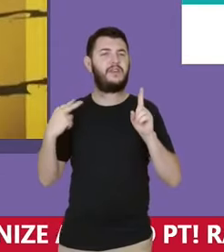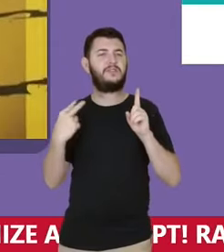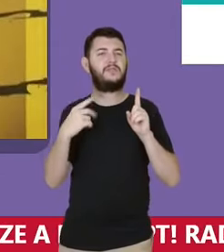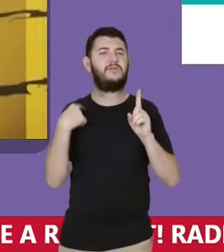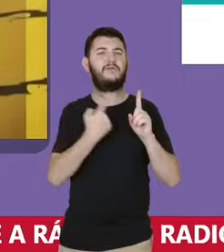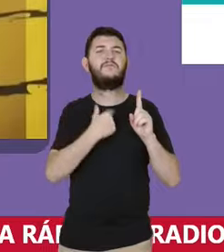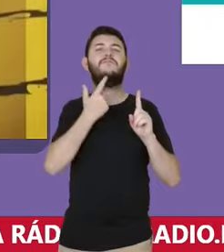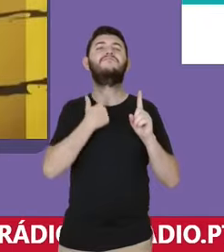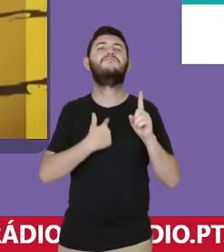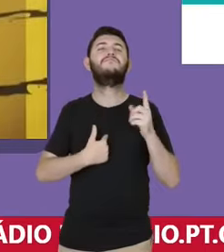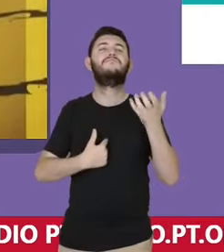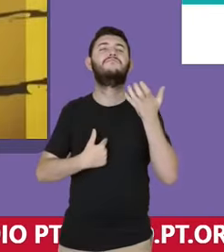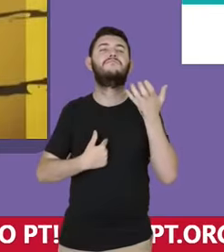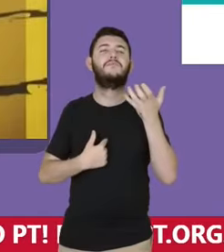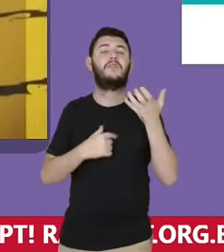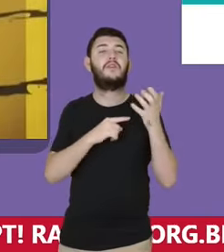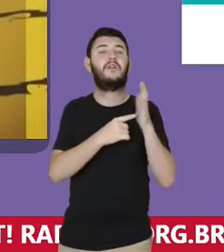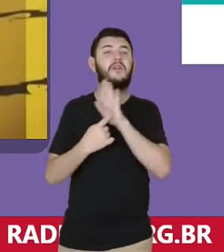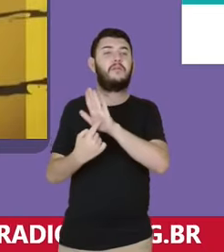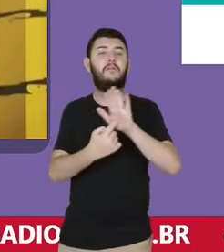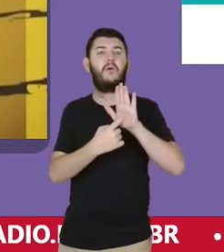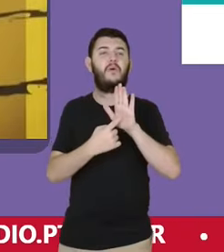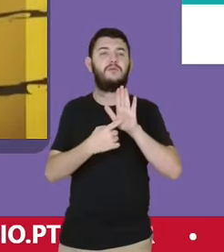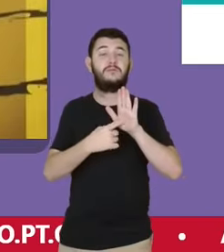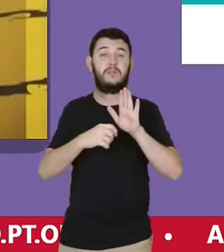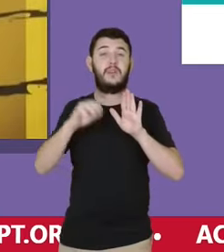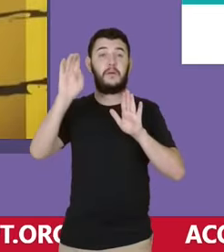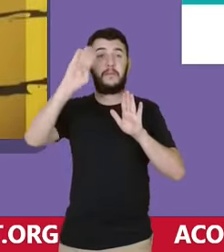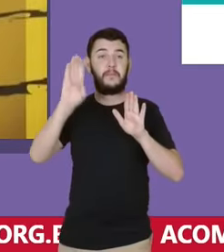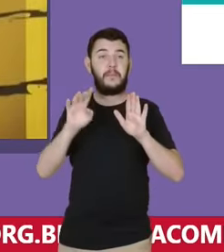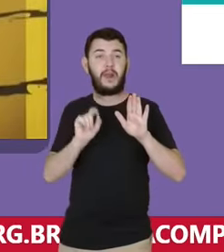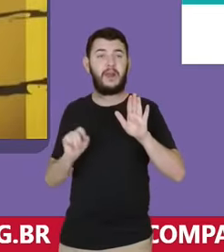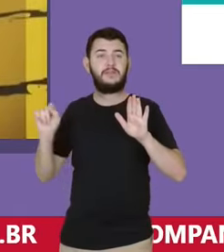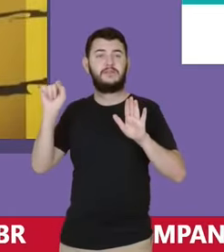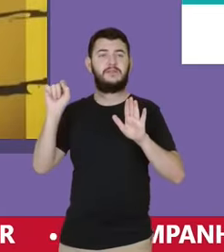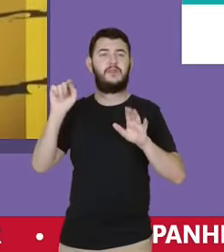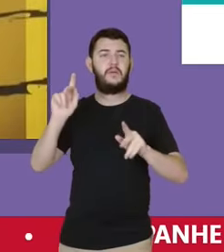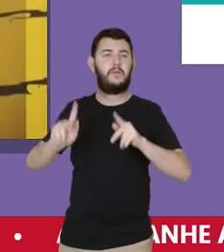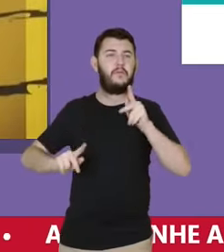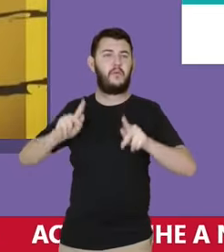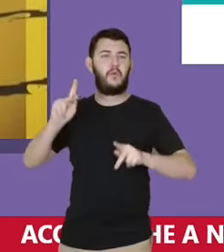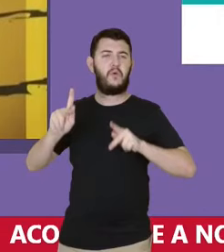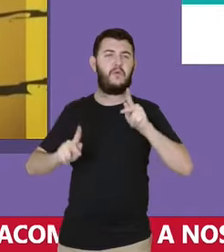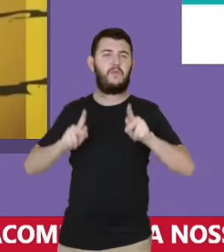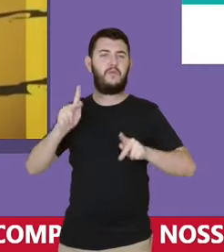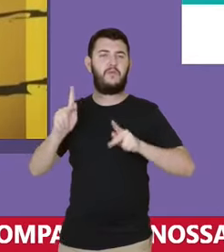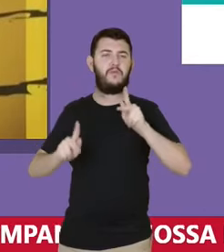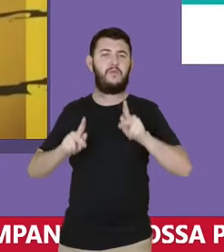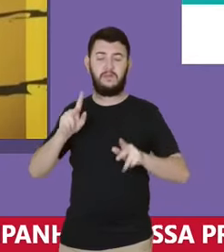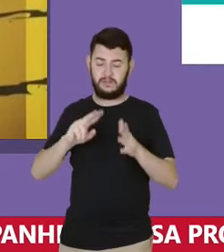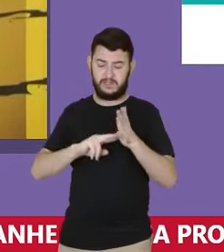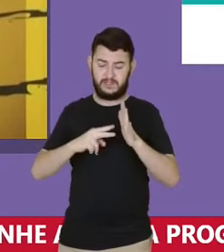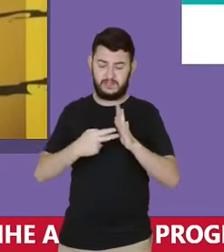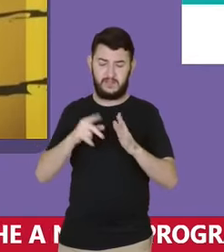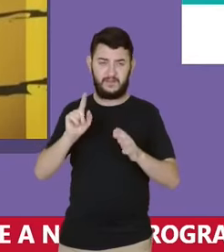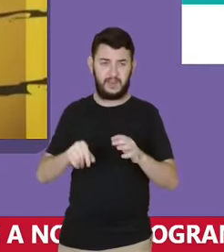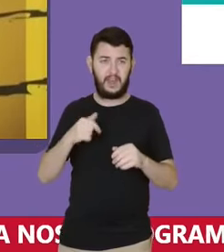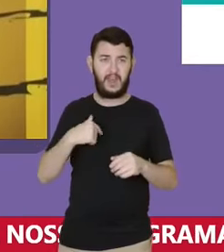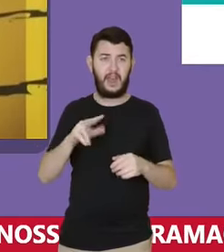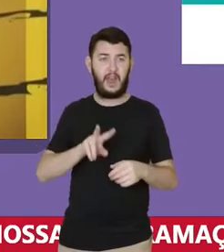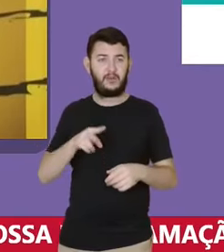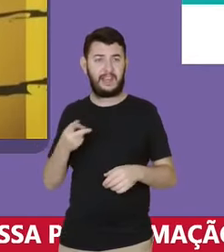gente apresenta para a sociedade brasileira como alternativa, nem só como alternativa, não, como projeto de sociedade